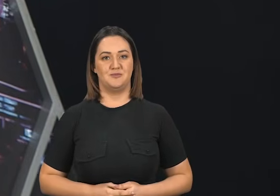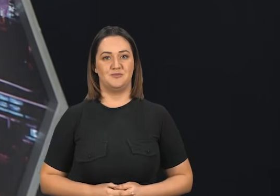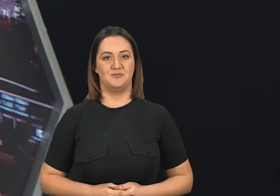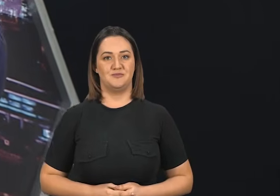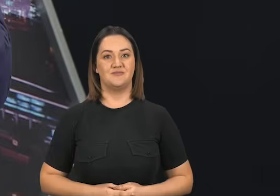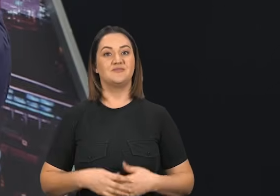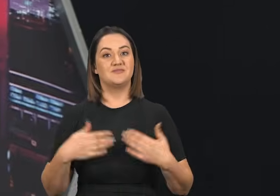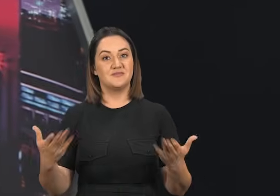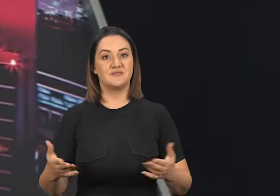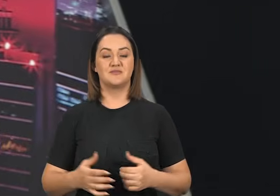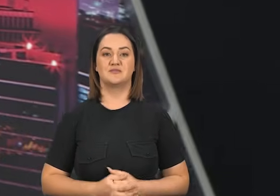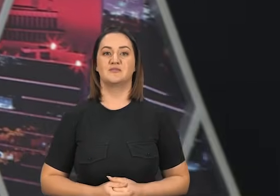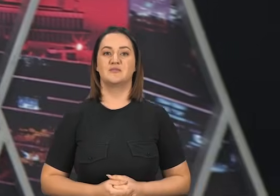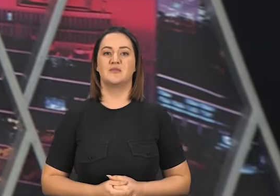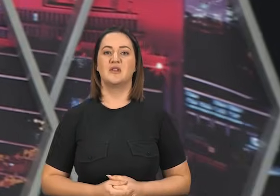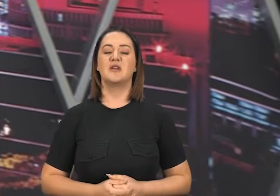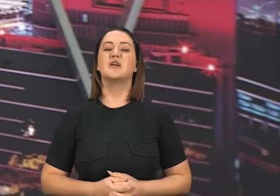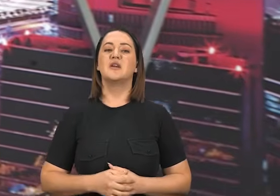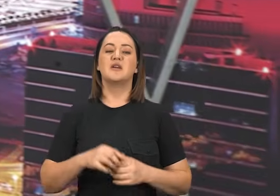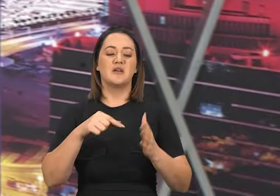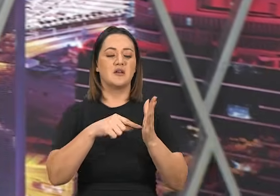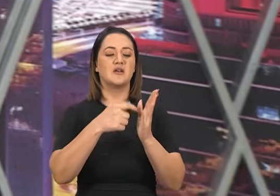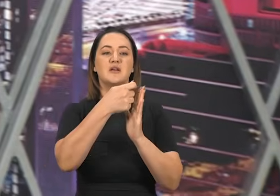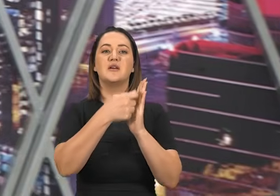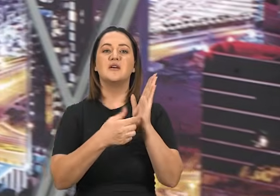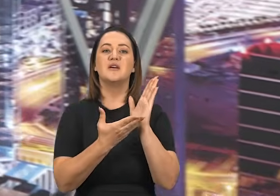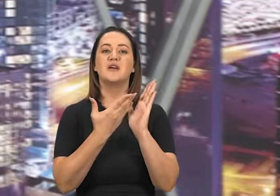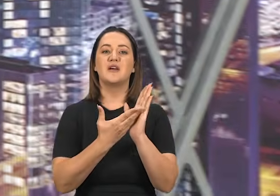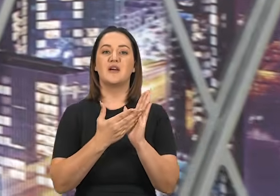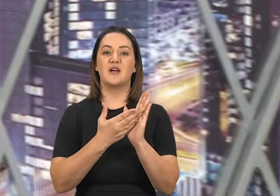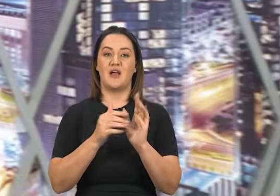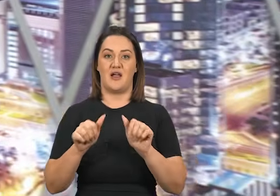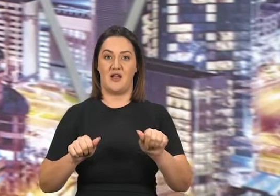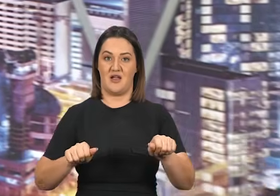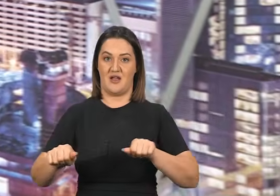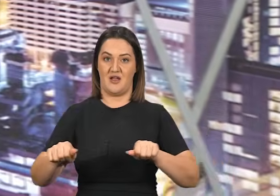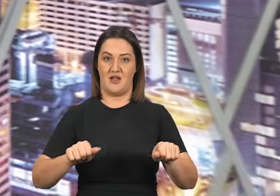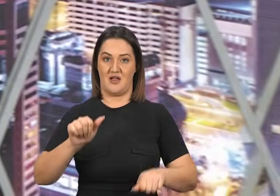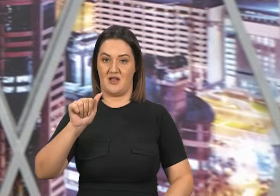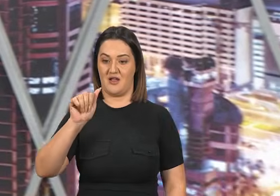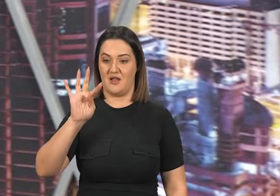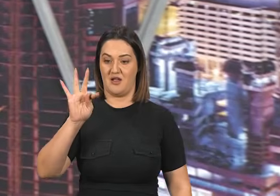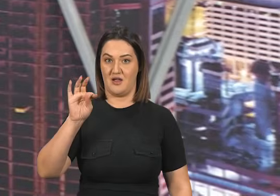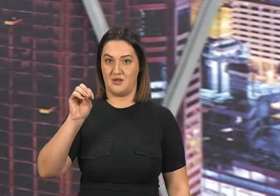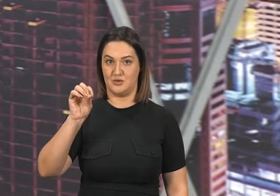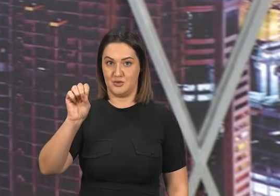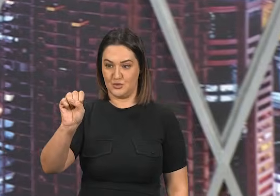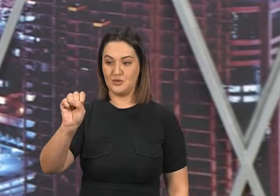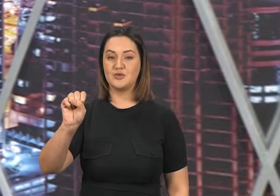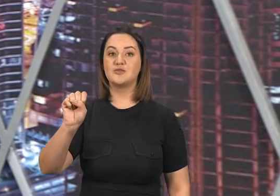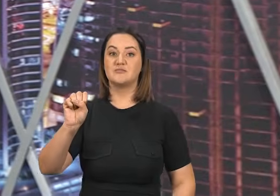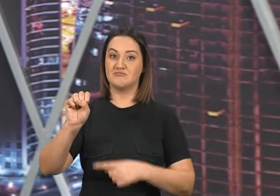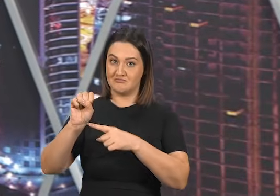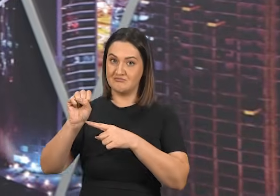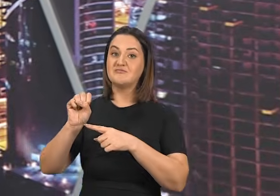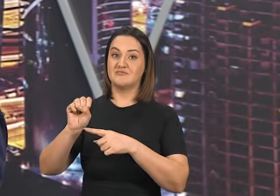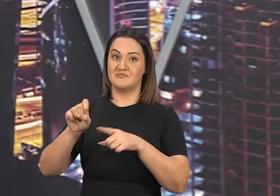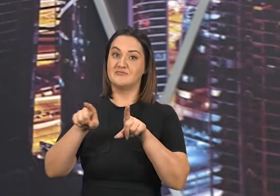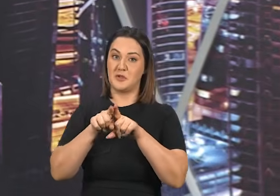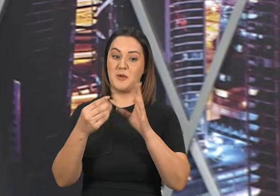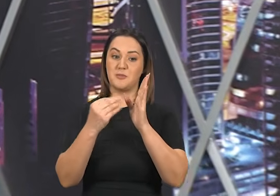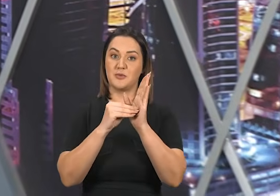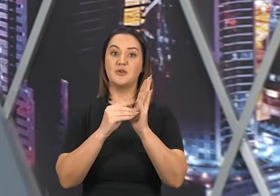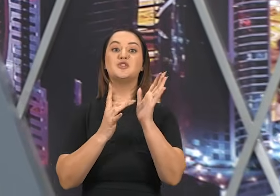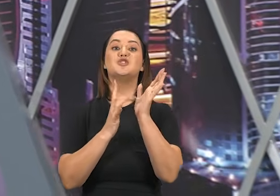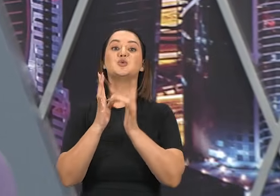Essa mesma afirmação nós encontramos em Atos dos Apóstolos, que foi feita pelos anjos.